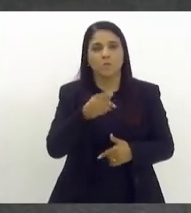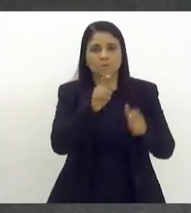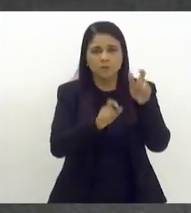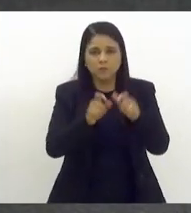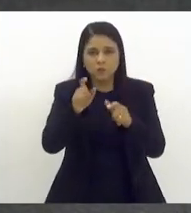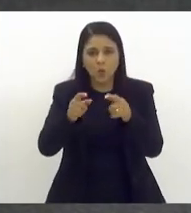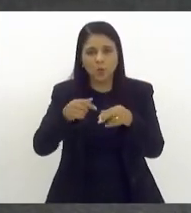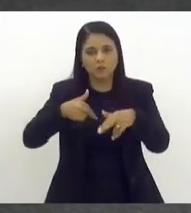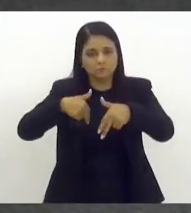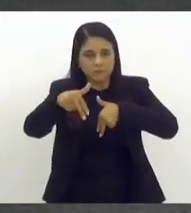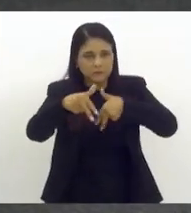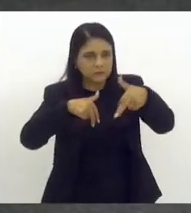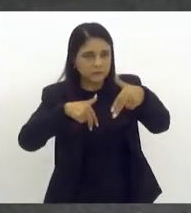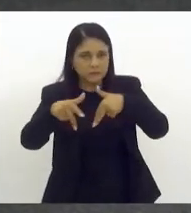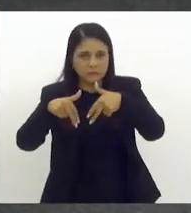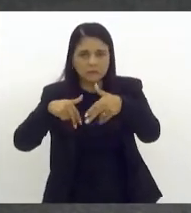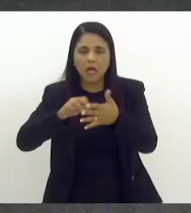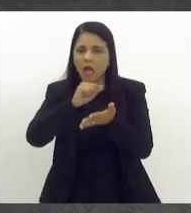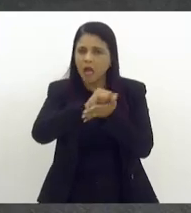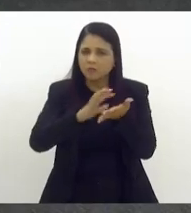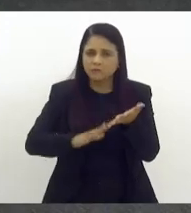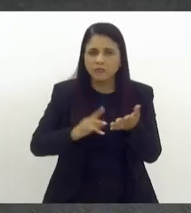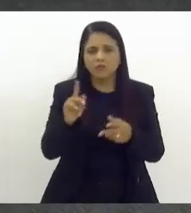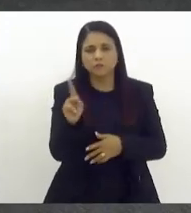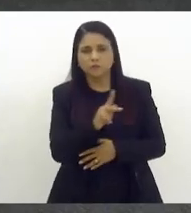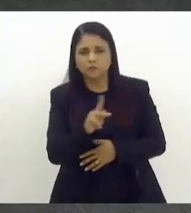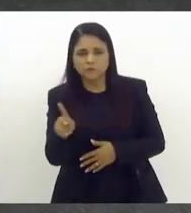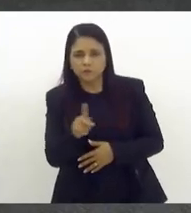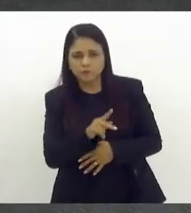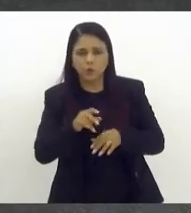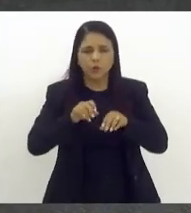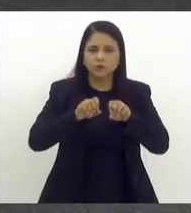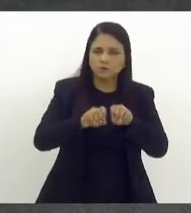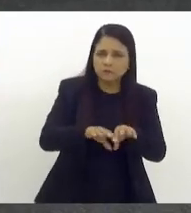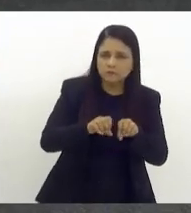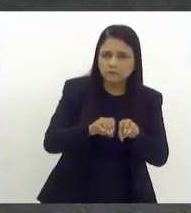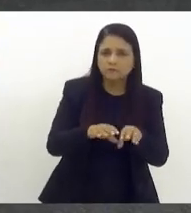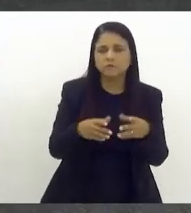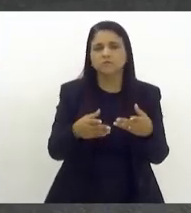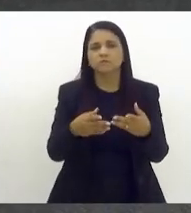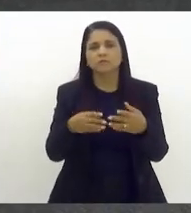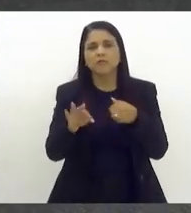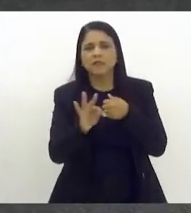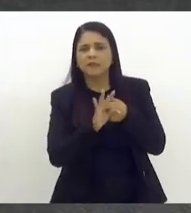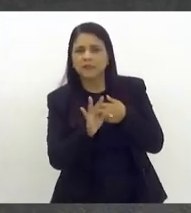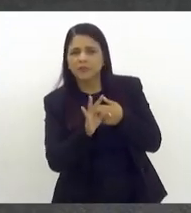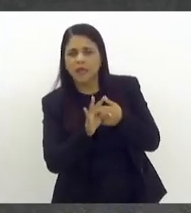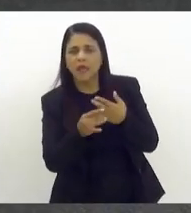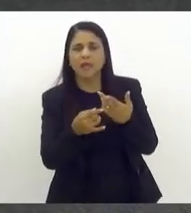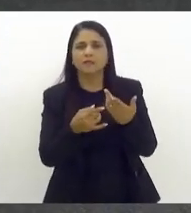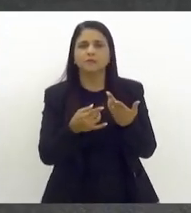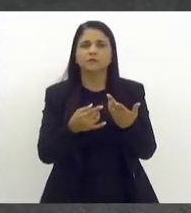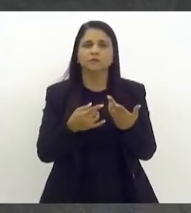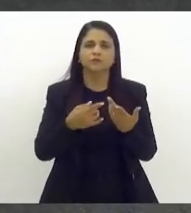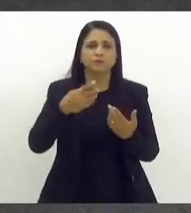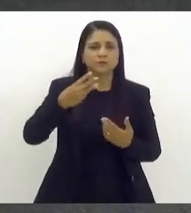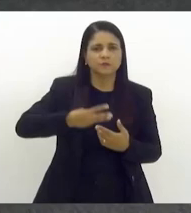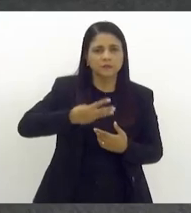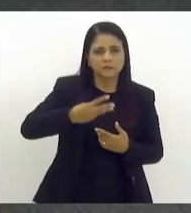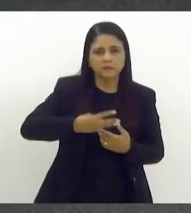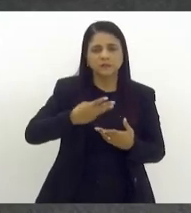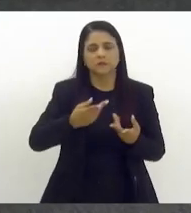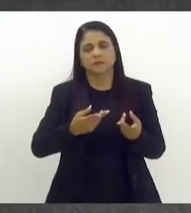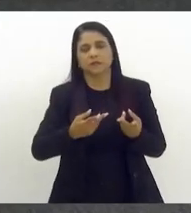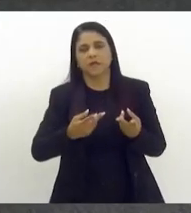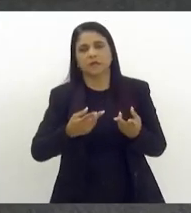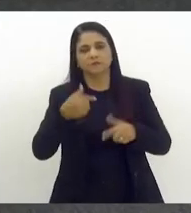as atividades ali dos professores, educandos, técnicos, terceirizados, trabalhadores,